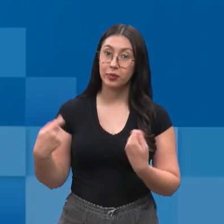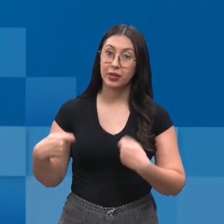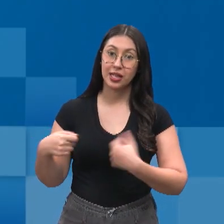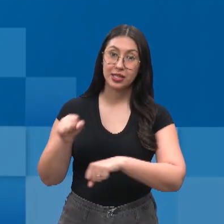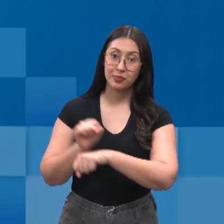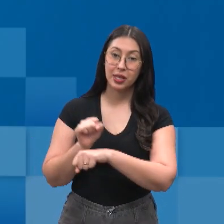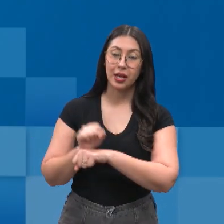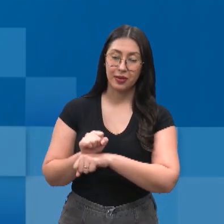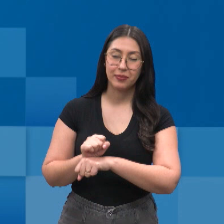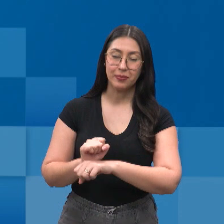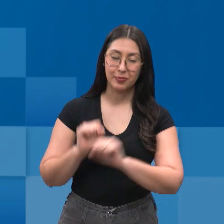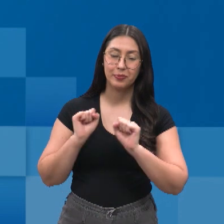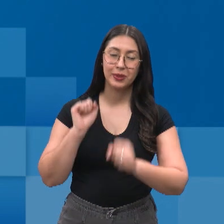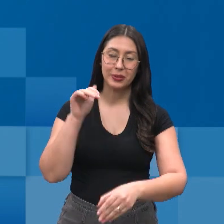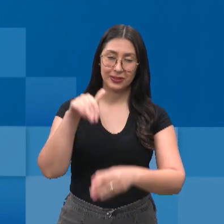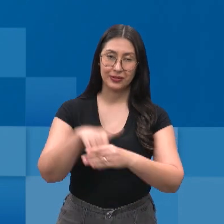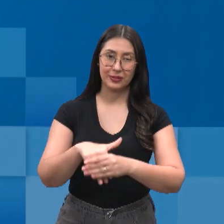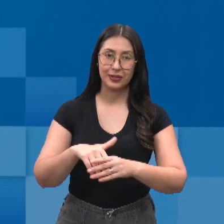votar.